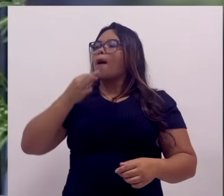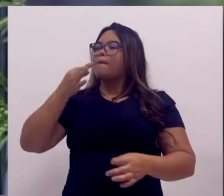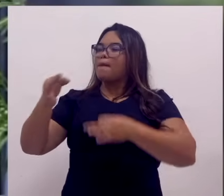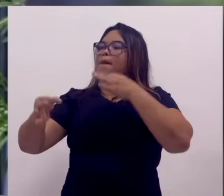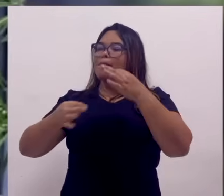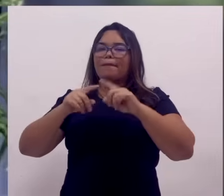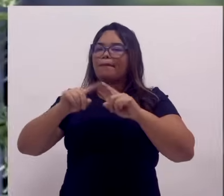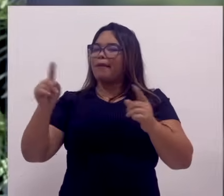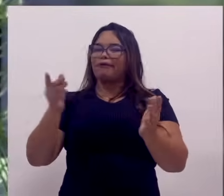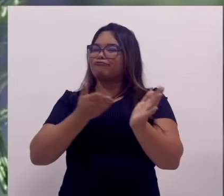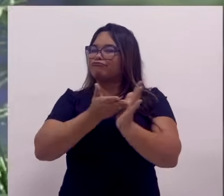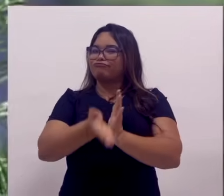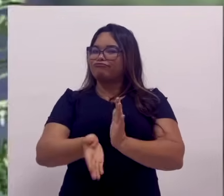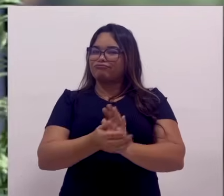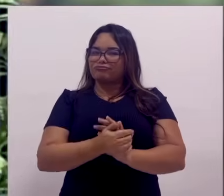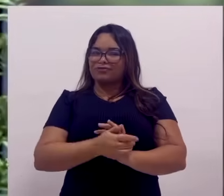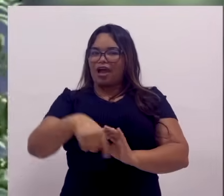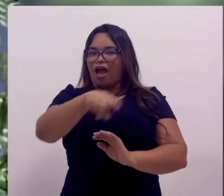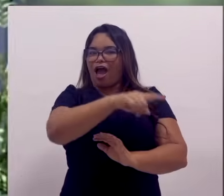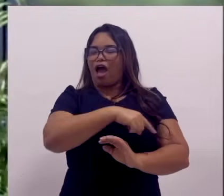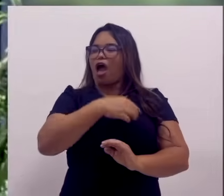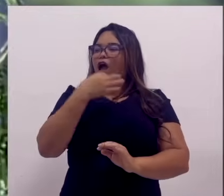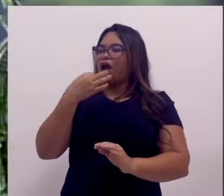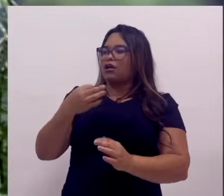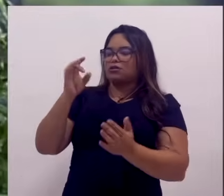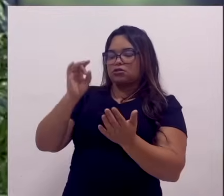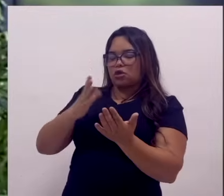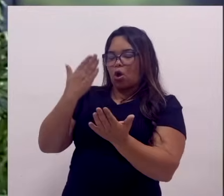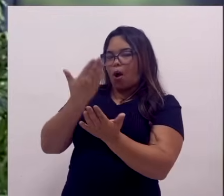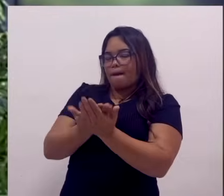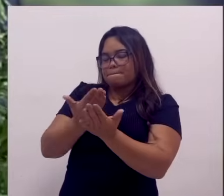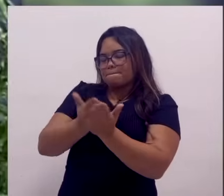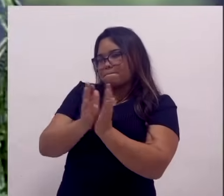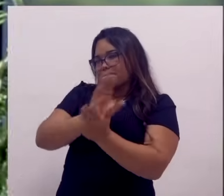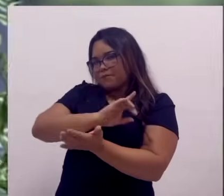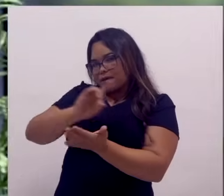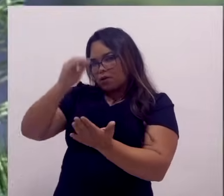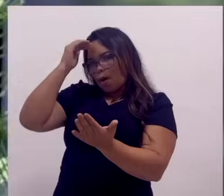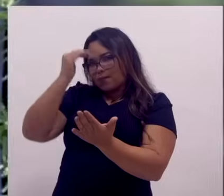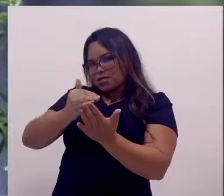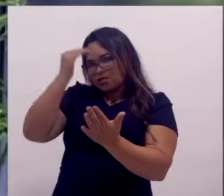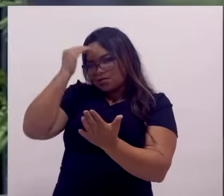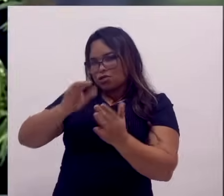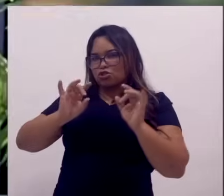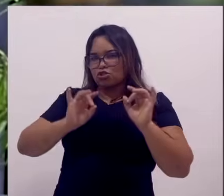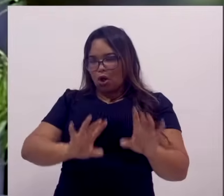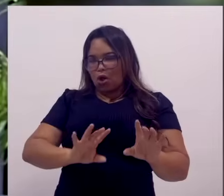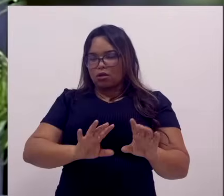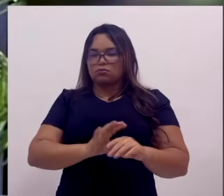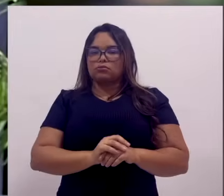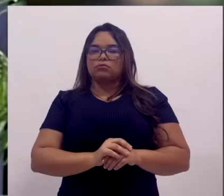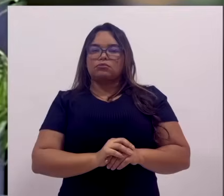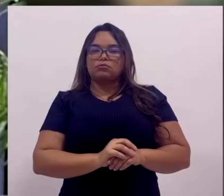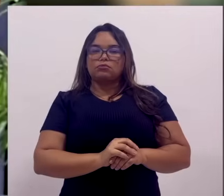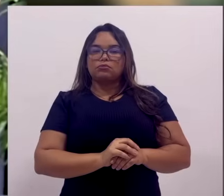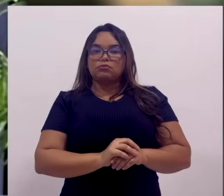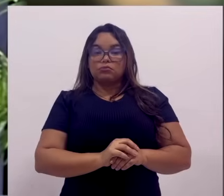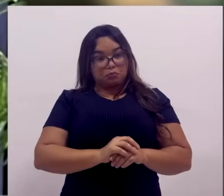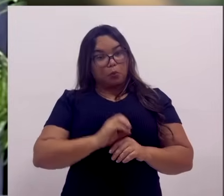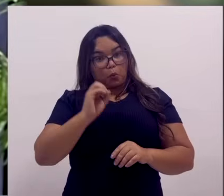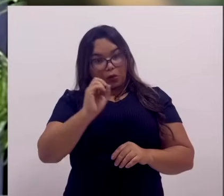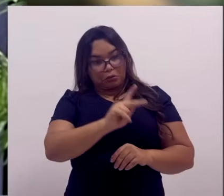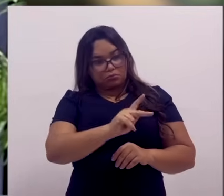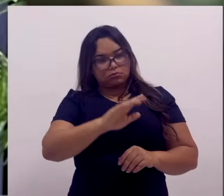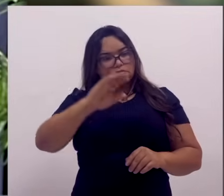A reforma dizia: sola scriptura, a palavra de Deus e somente a palavra de Deus. Então a